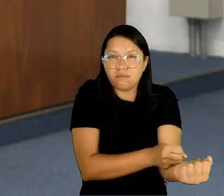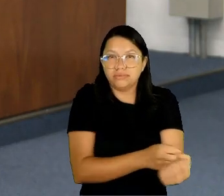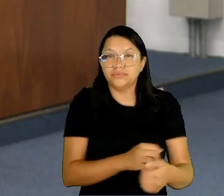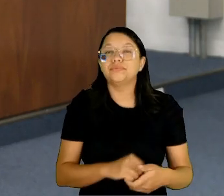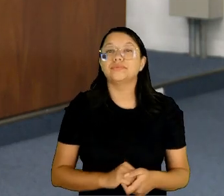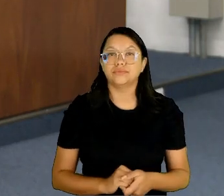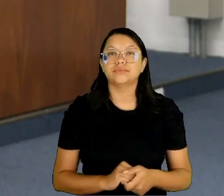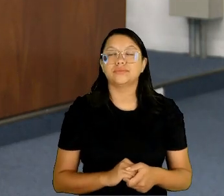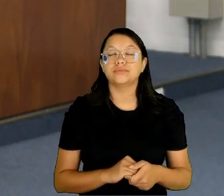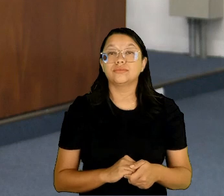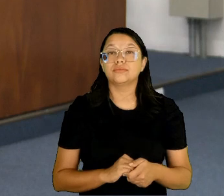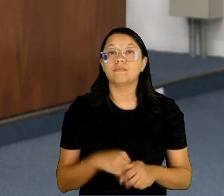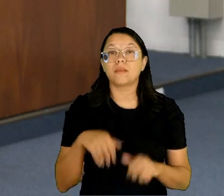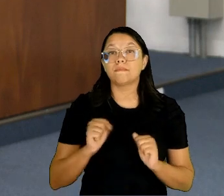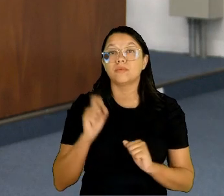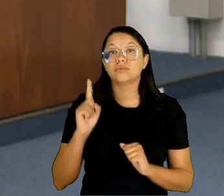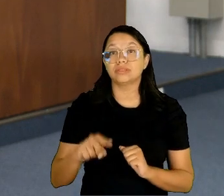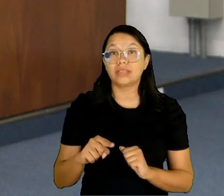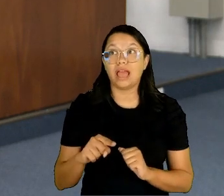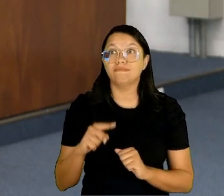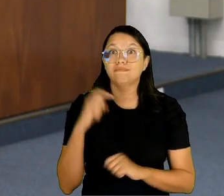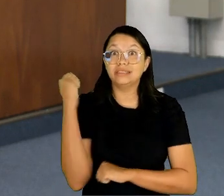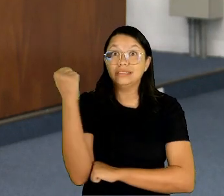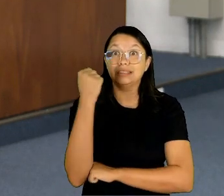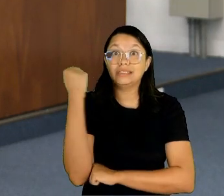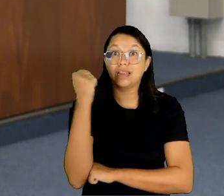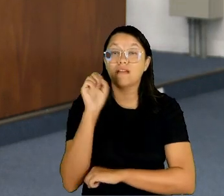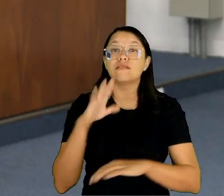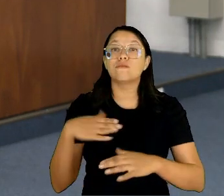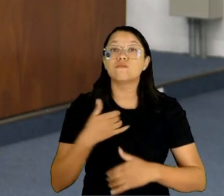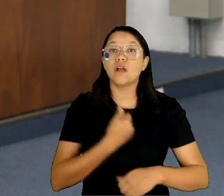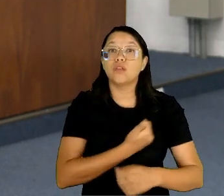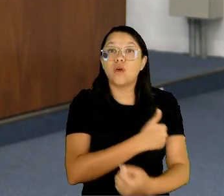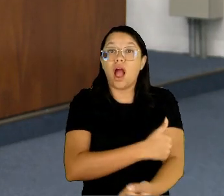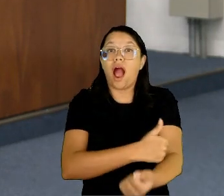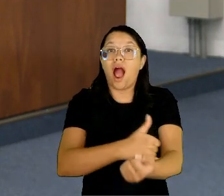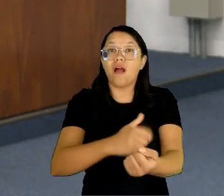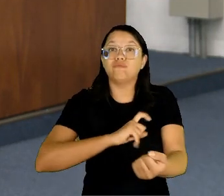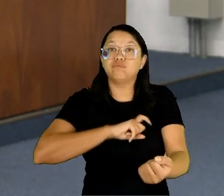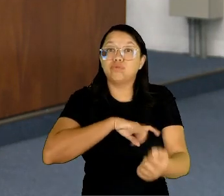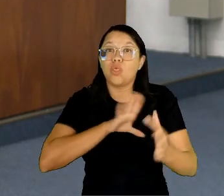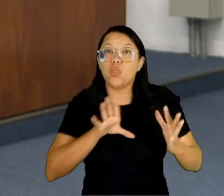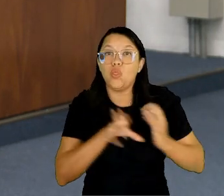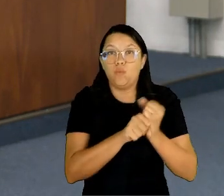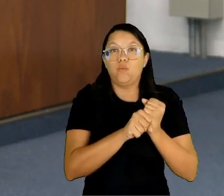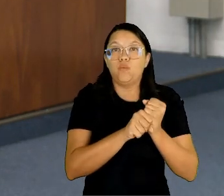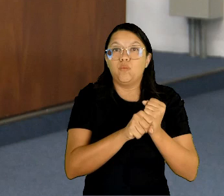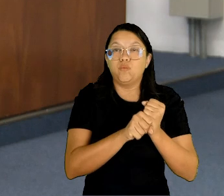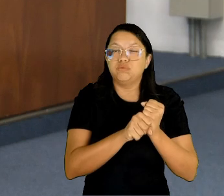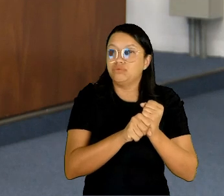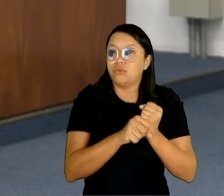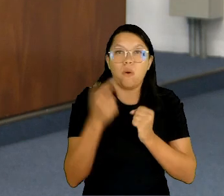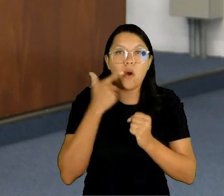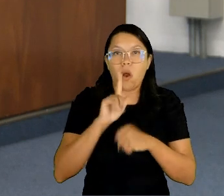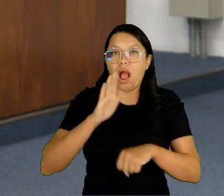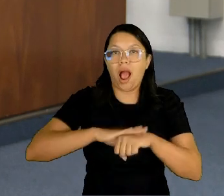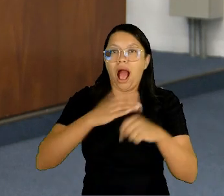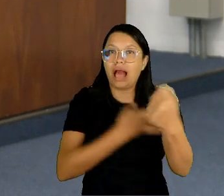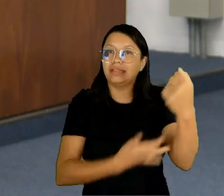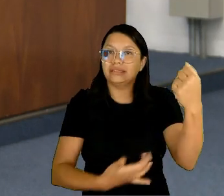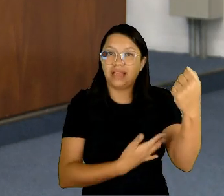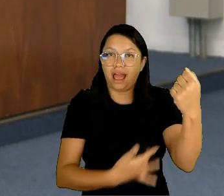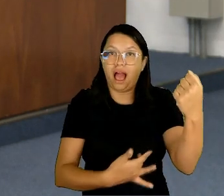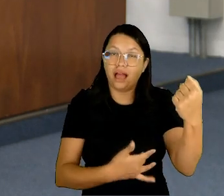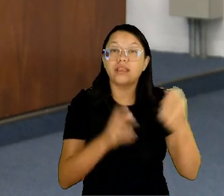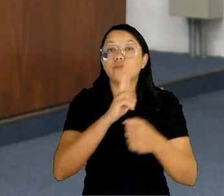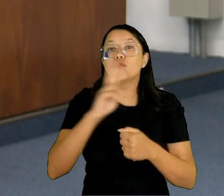tendo essa angina. A gente pode também ter quadro agudo, quando essa artéria fecha, tem um trombo que bloqueou totalmente a passagem de sangue,